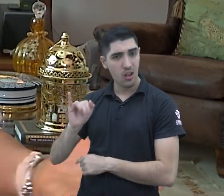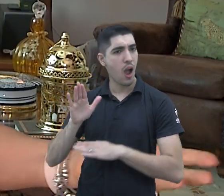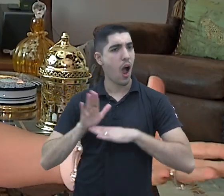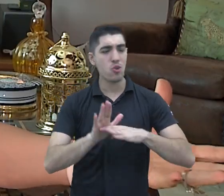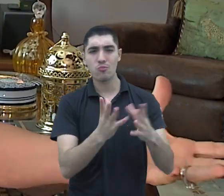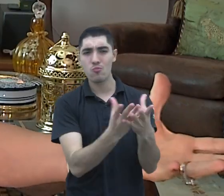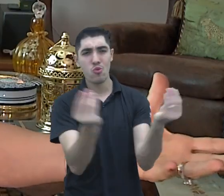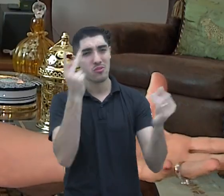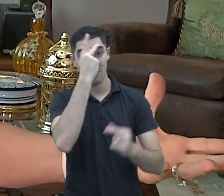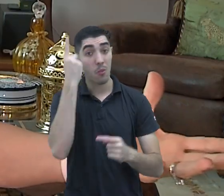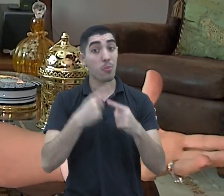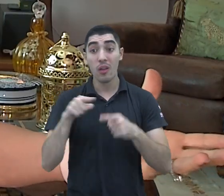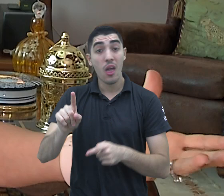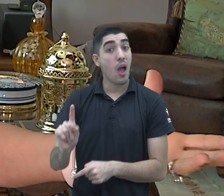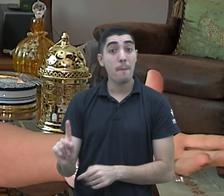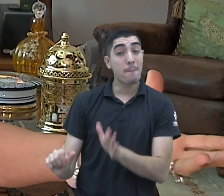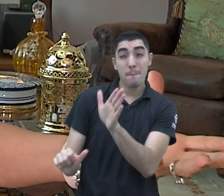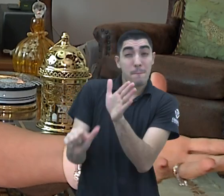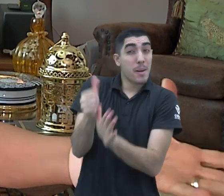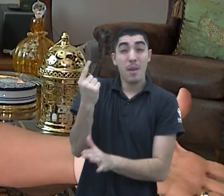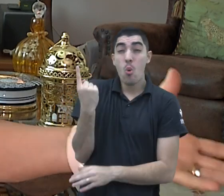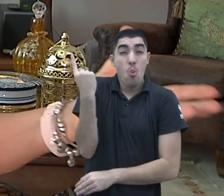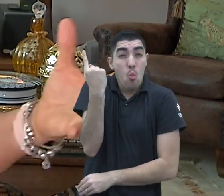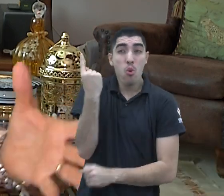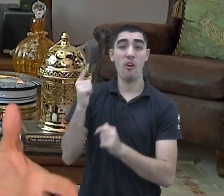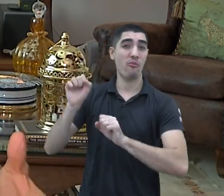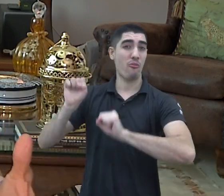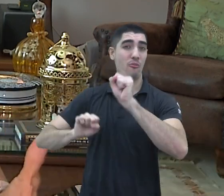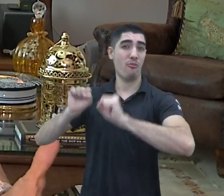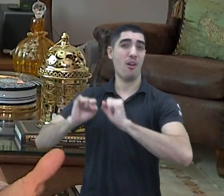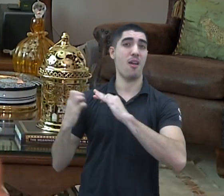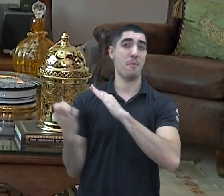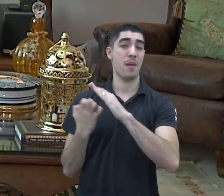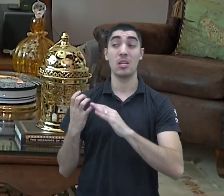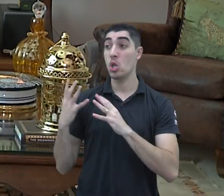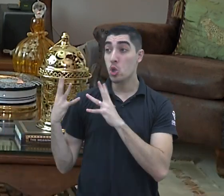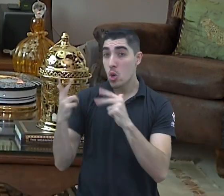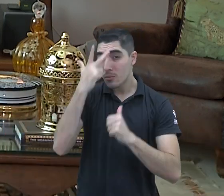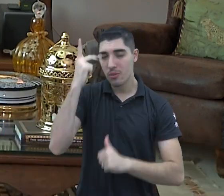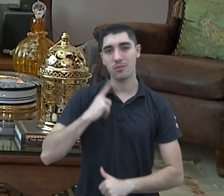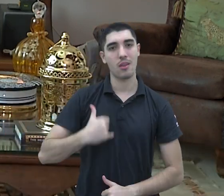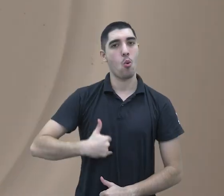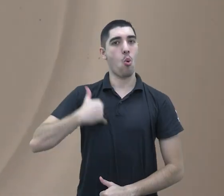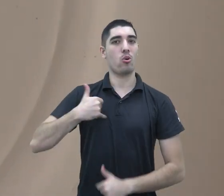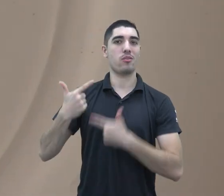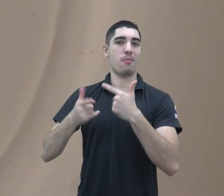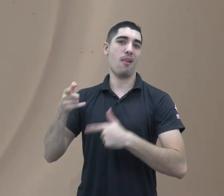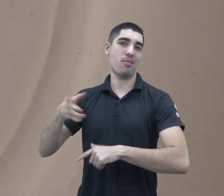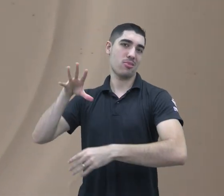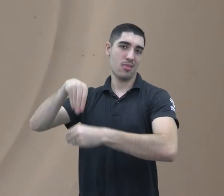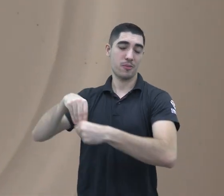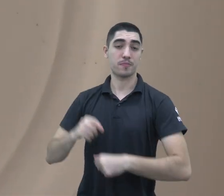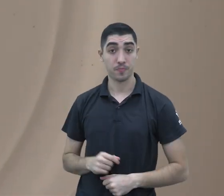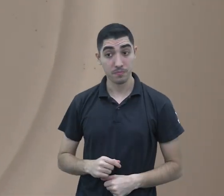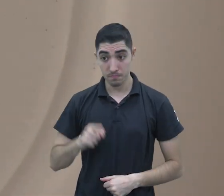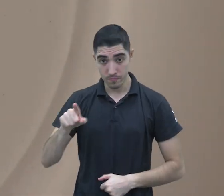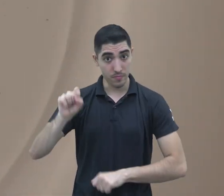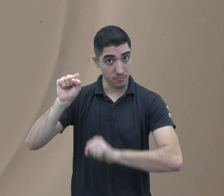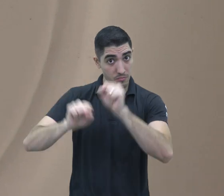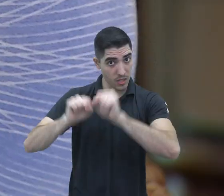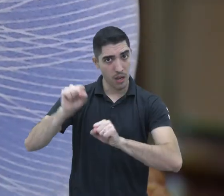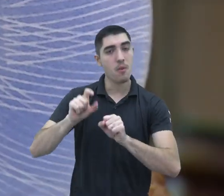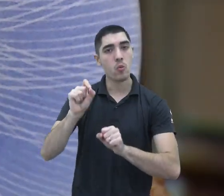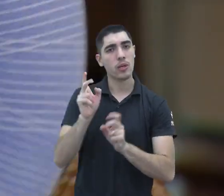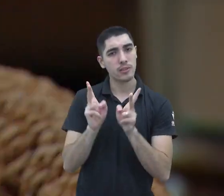porque era a única indústria. Então todo mundo era um orgulho trabalhar a Bonadio. Inicialmente, a fábrica teve